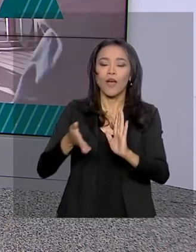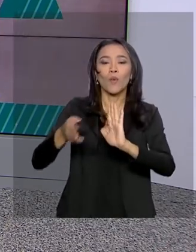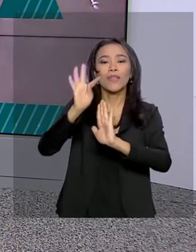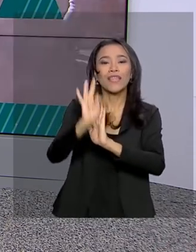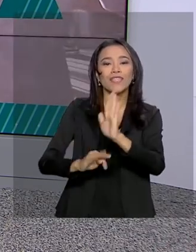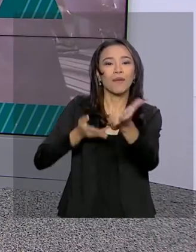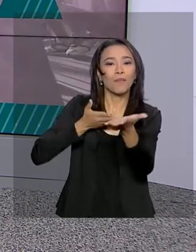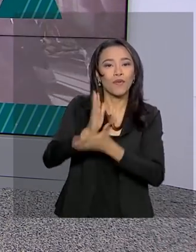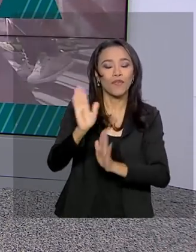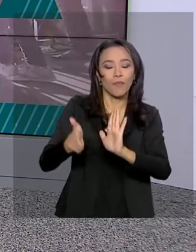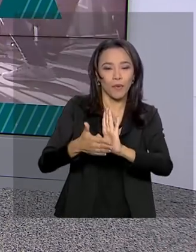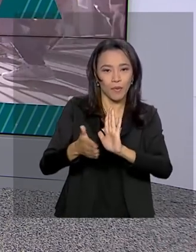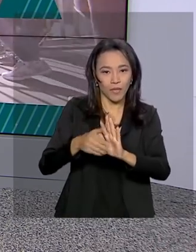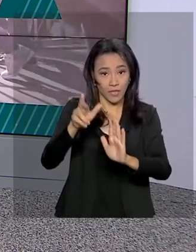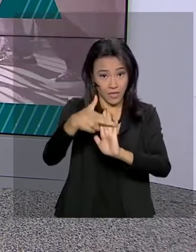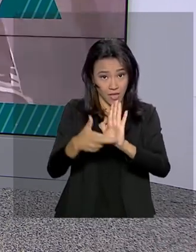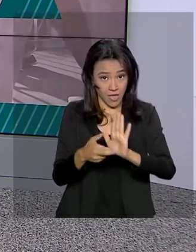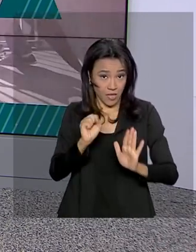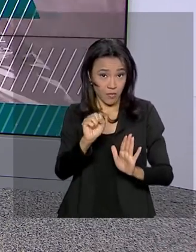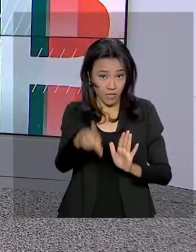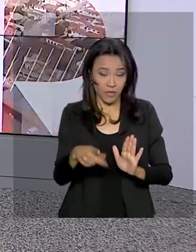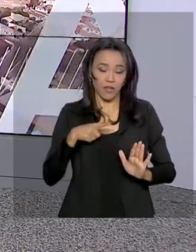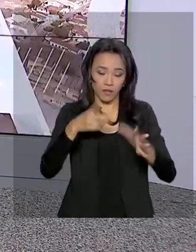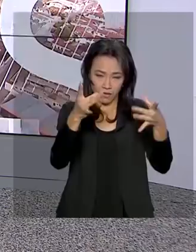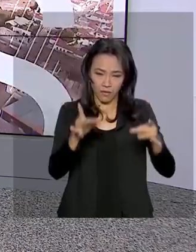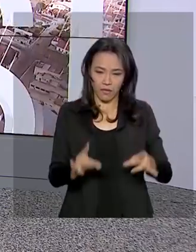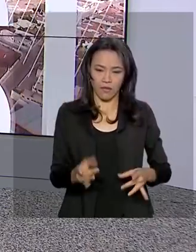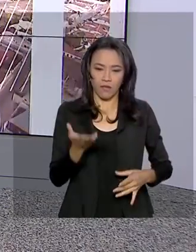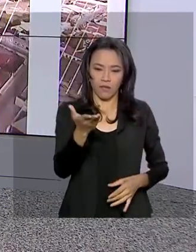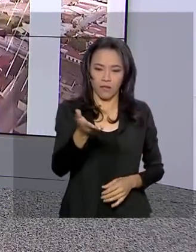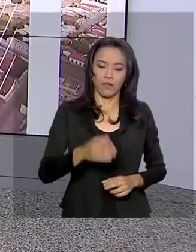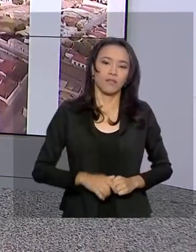as regras de aposentadoria. Daniel Ito tem os detalhes.